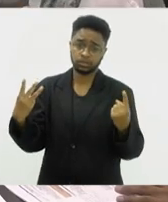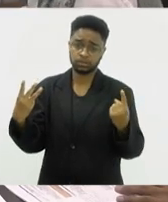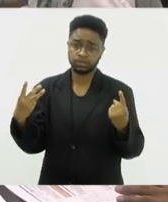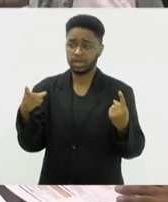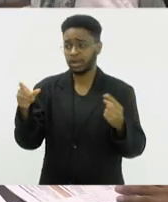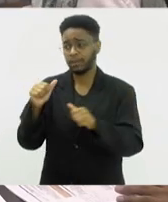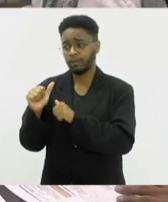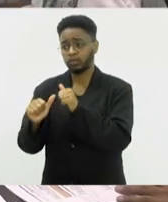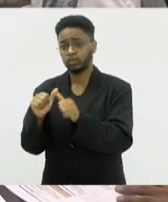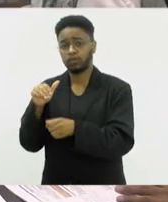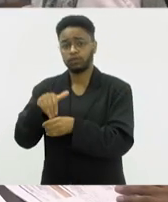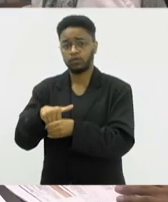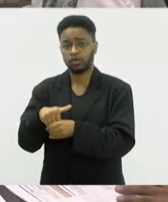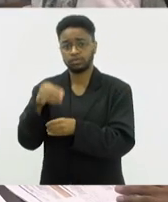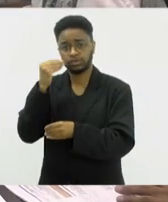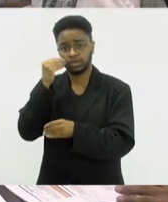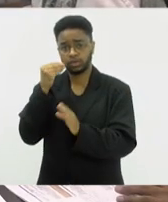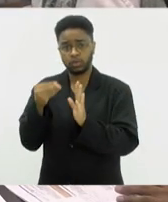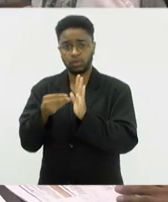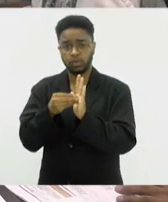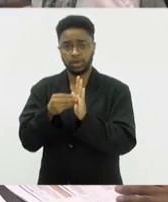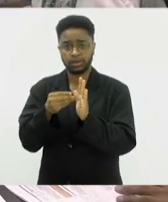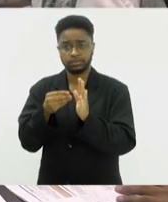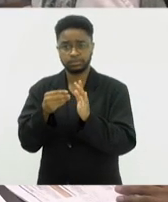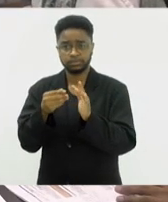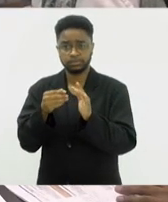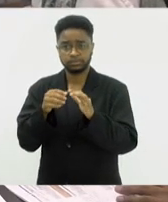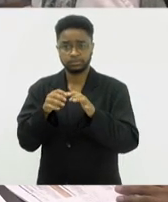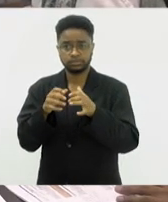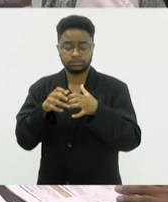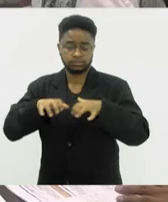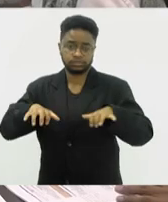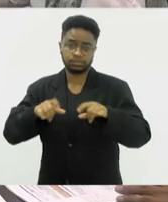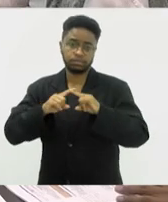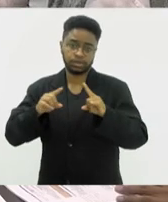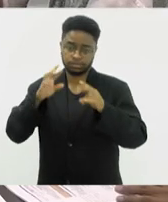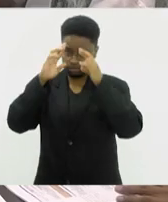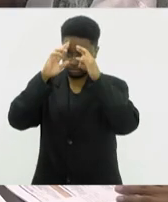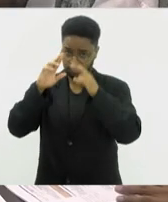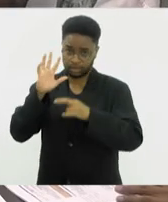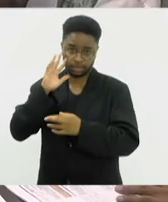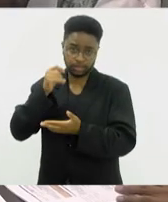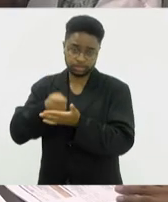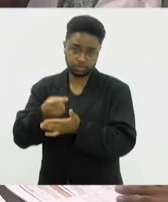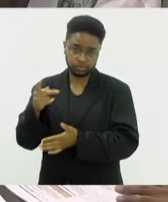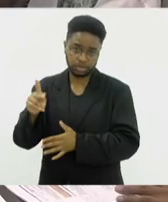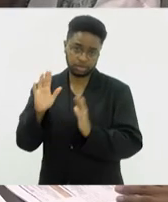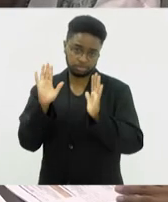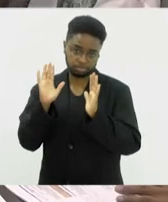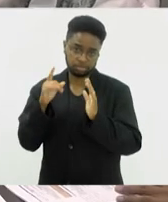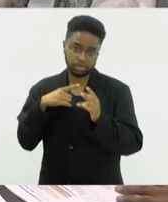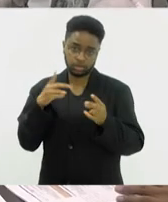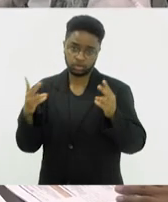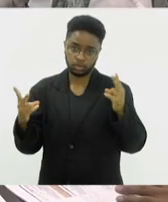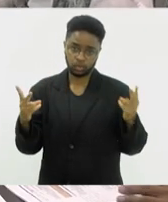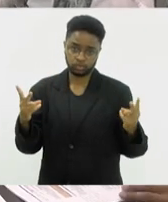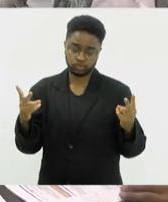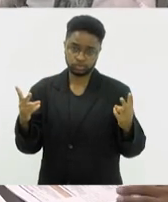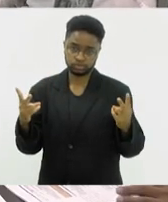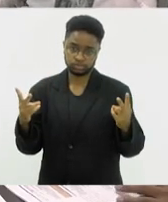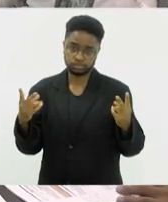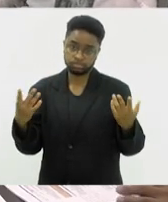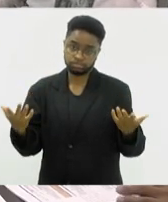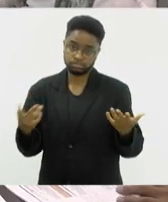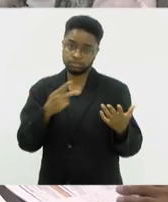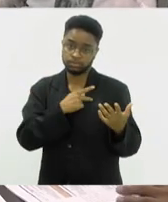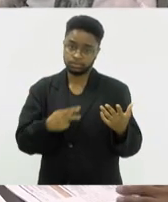o voto para dar a divergência. Vamos respeitar a decisão do deputado Vinícius Cozzolino. 2-2, a